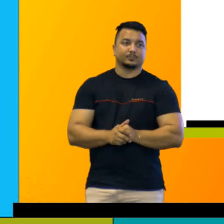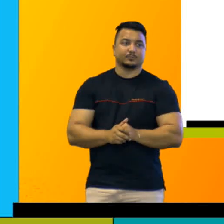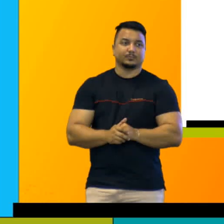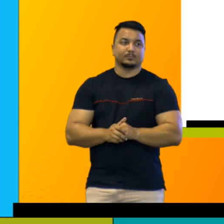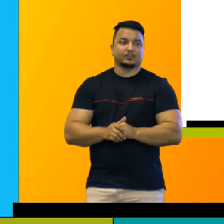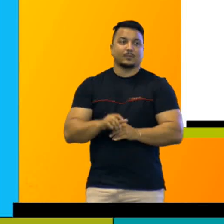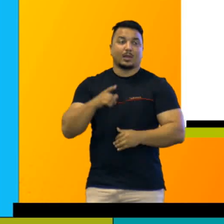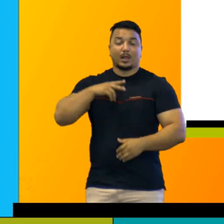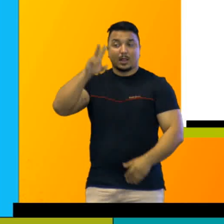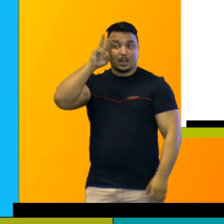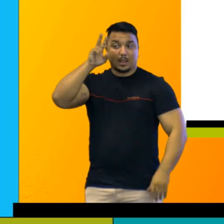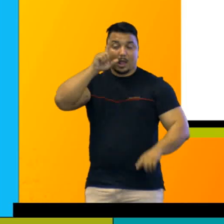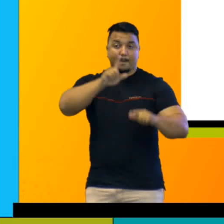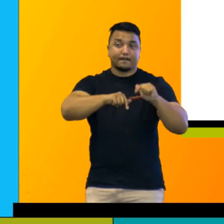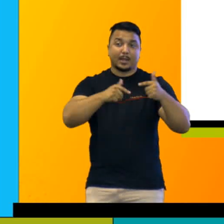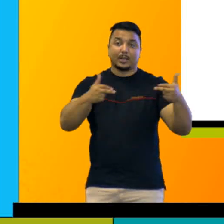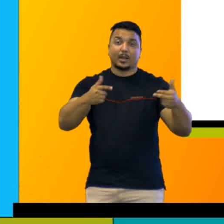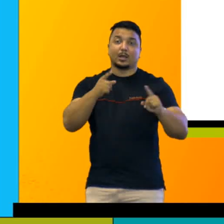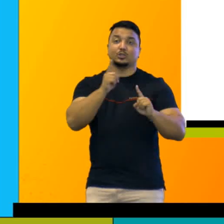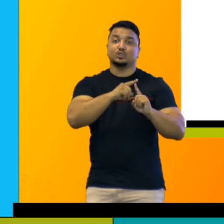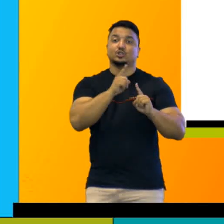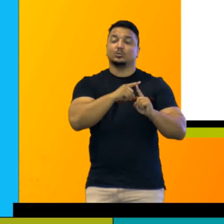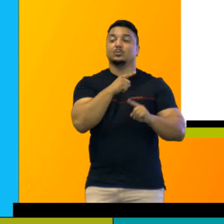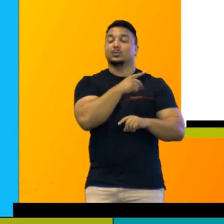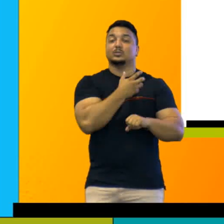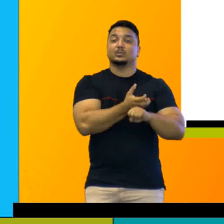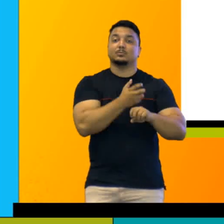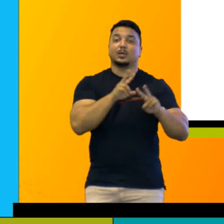que tipo de matéria é essa, pessoal?